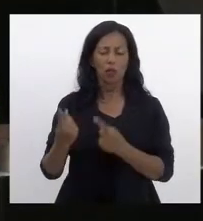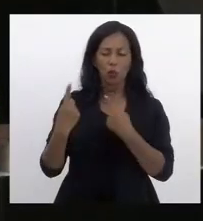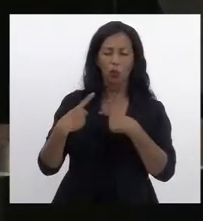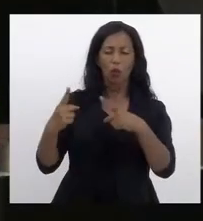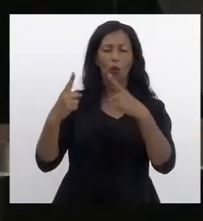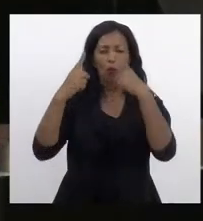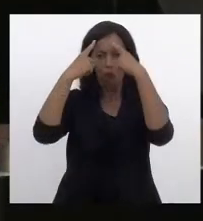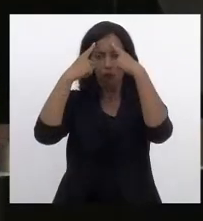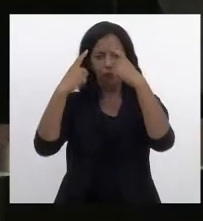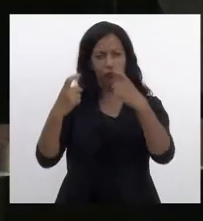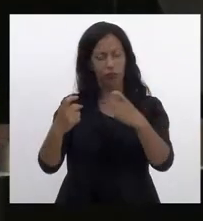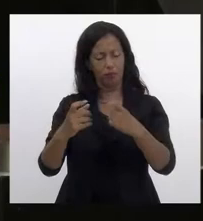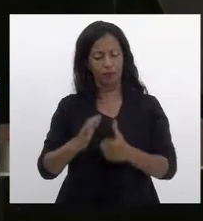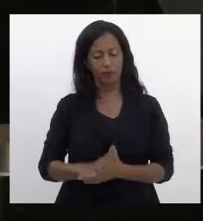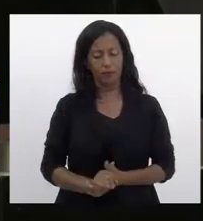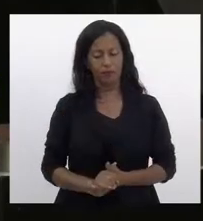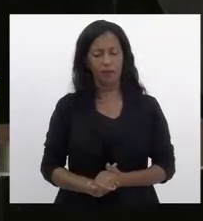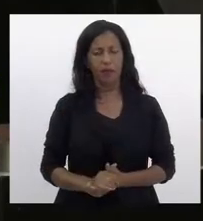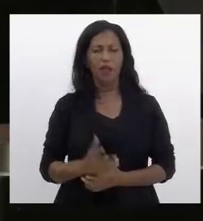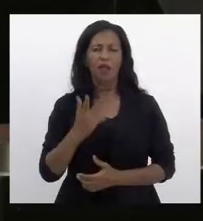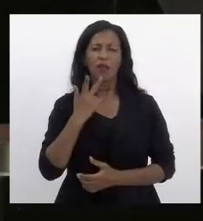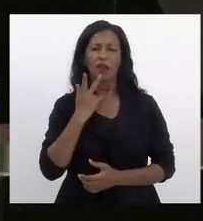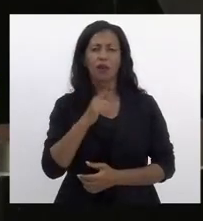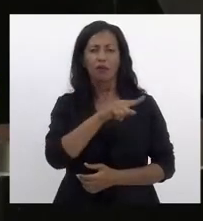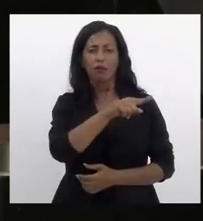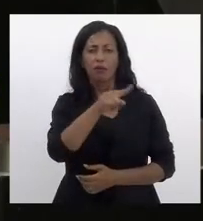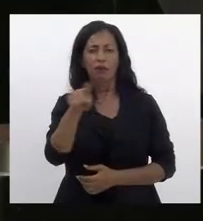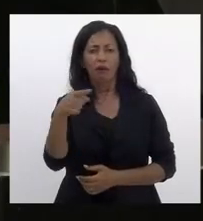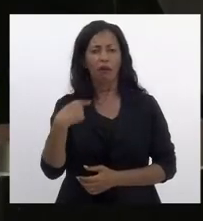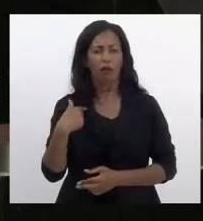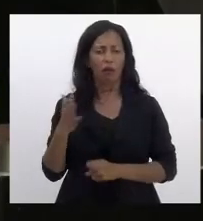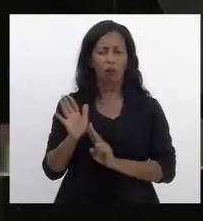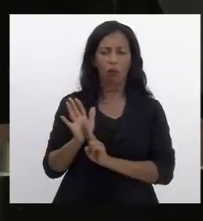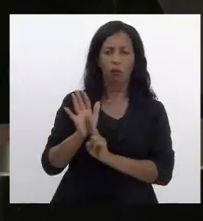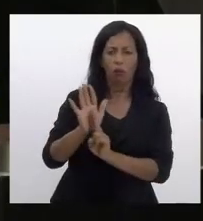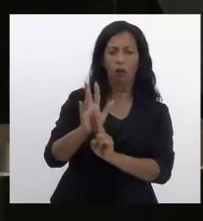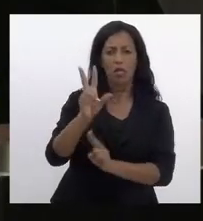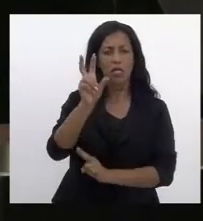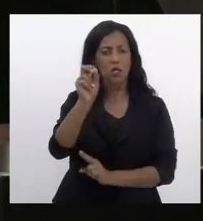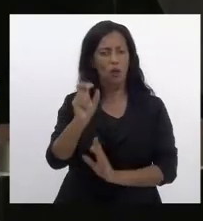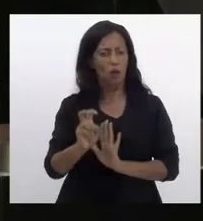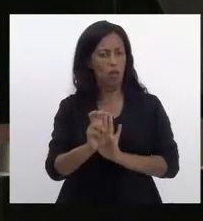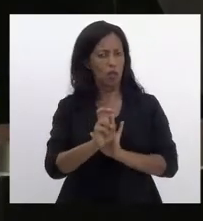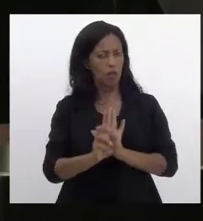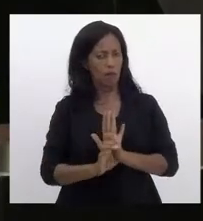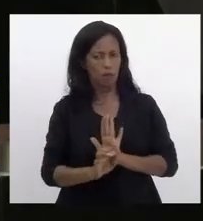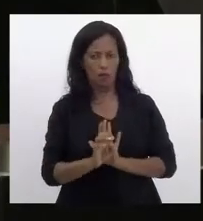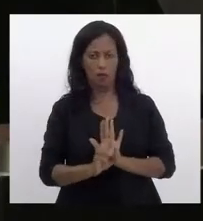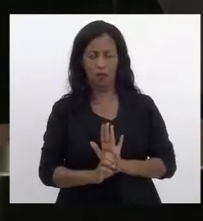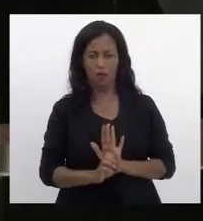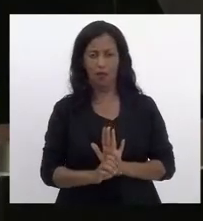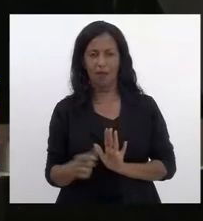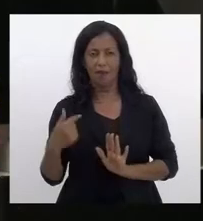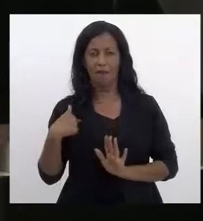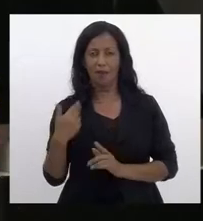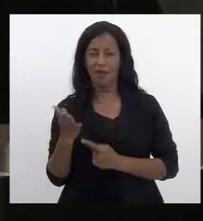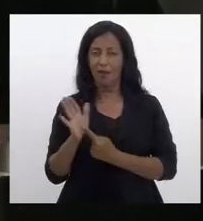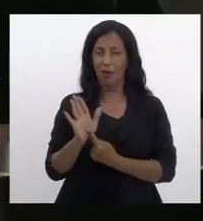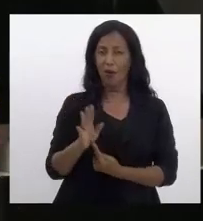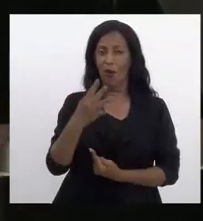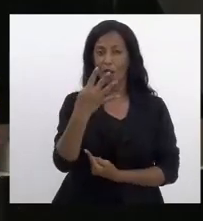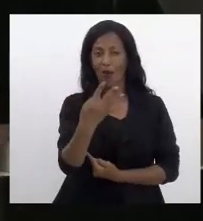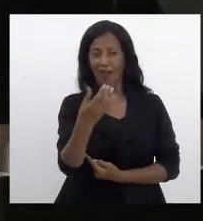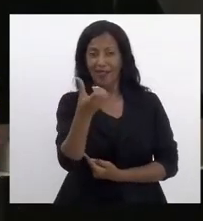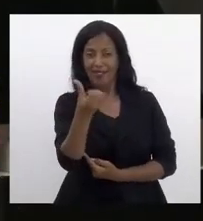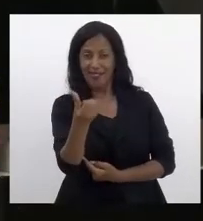violência. Eu quero dizer para vocês que eu não apresentei 50 emendas, mas apresentei 46